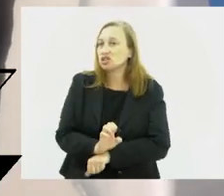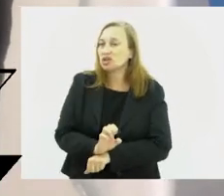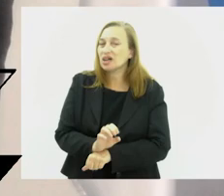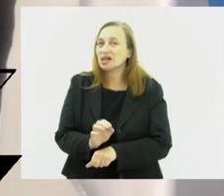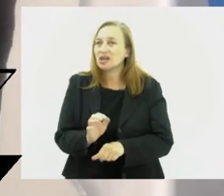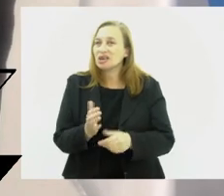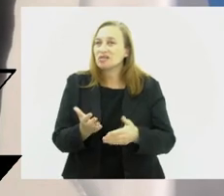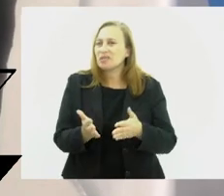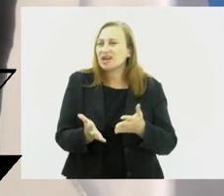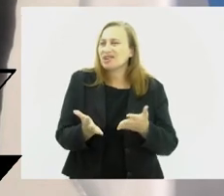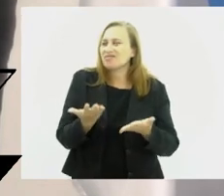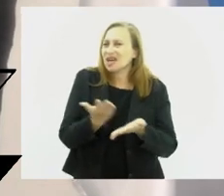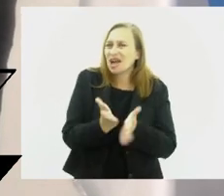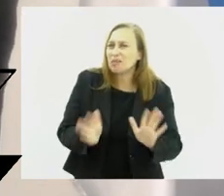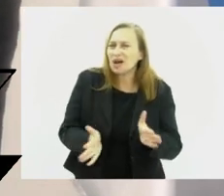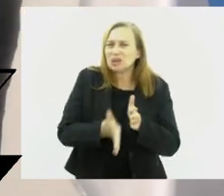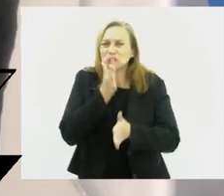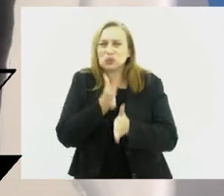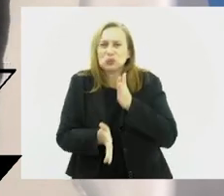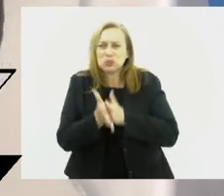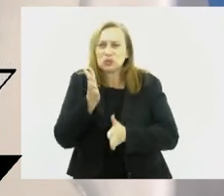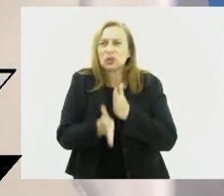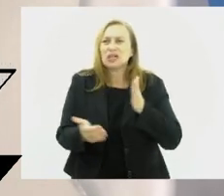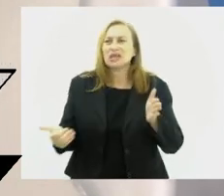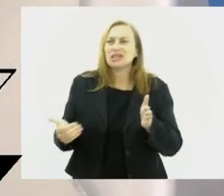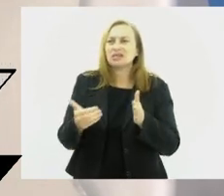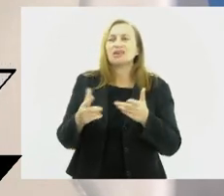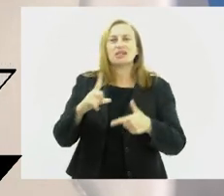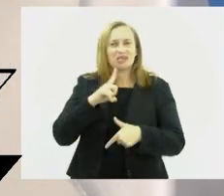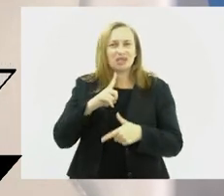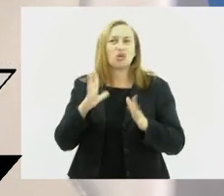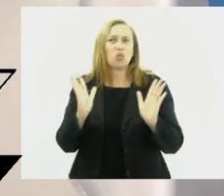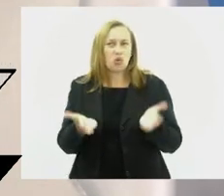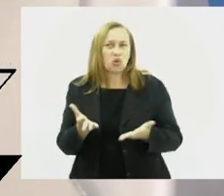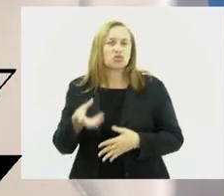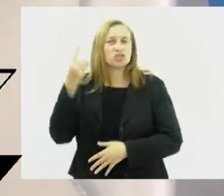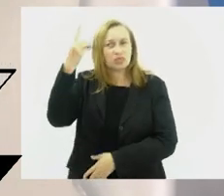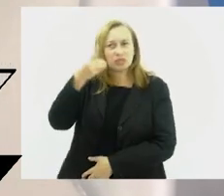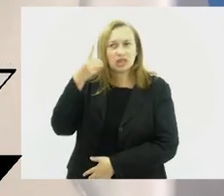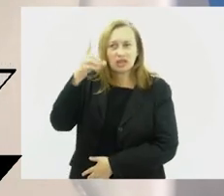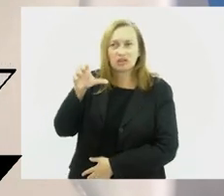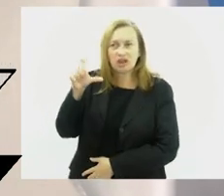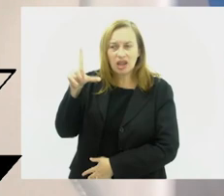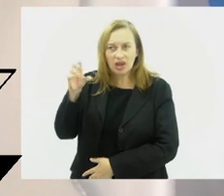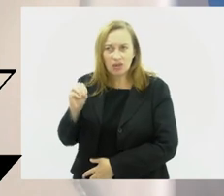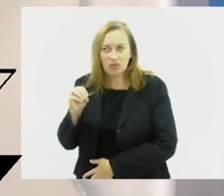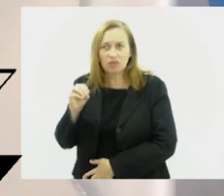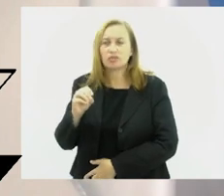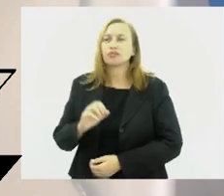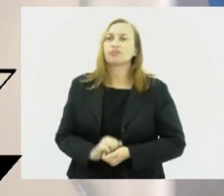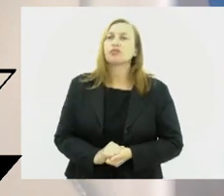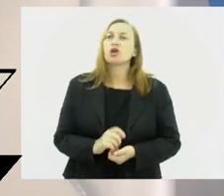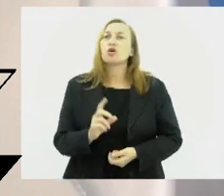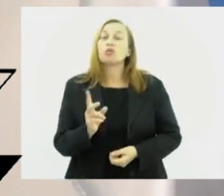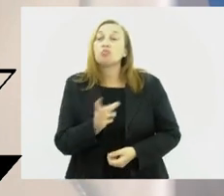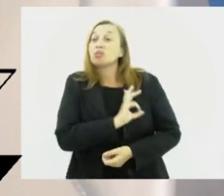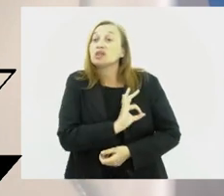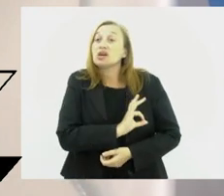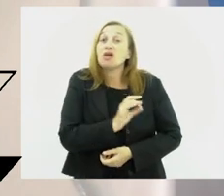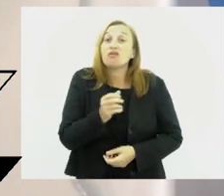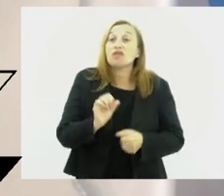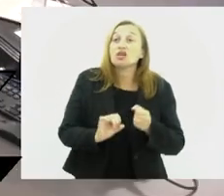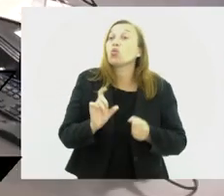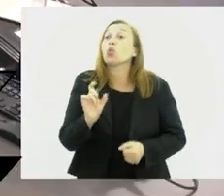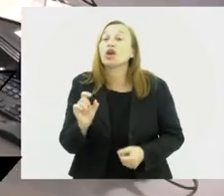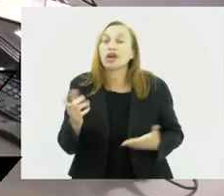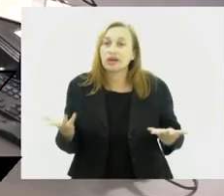contradições e com essa bagunça que existe hoje, como bem destacou aqui o deputado Léo Vieira. O que o policial vai fazer? Se sujeita